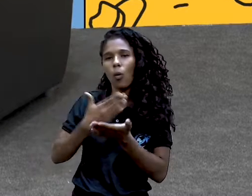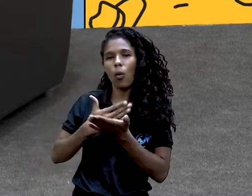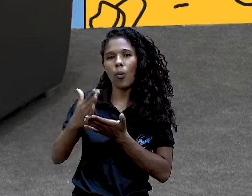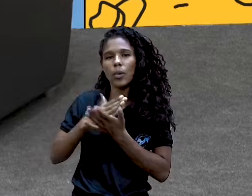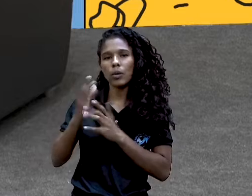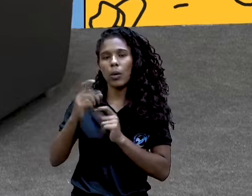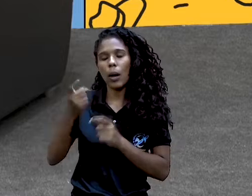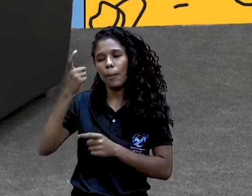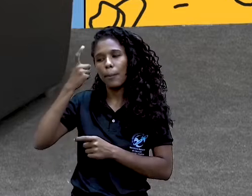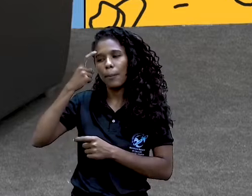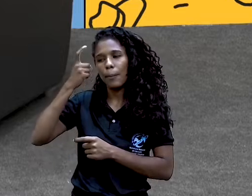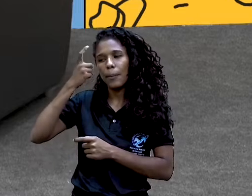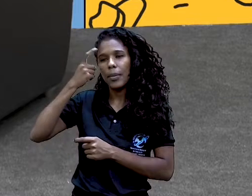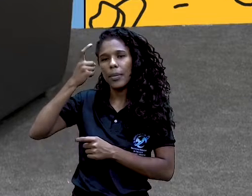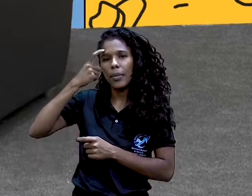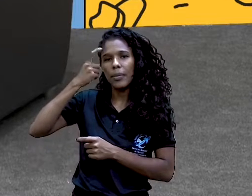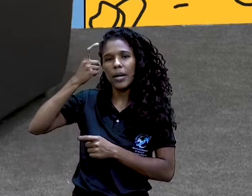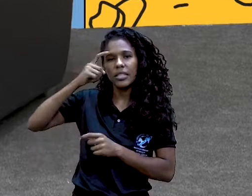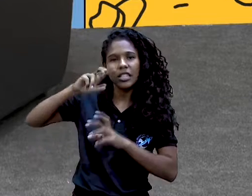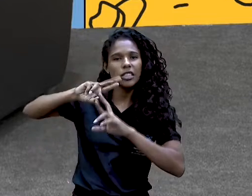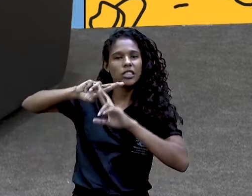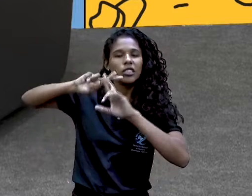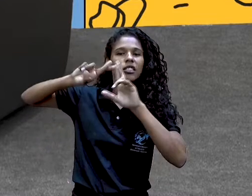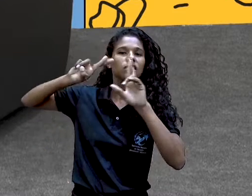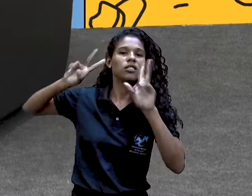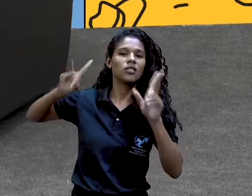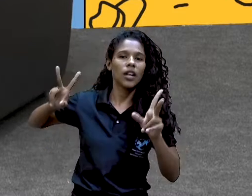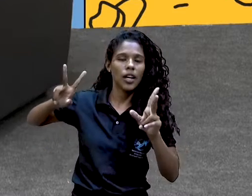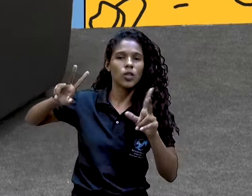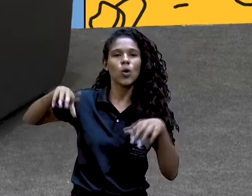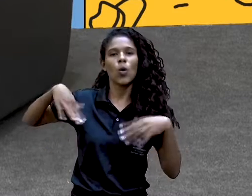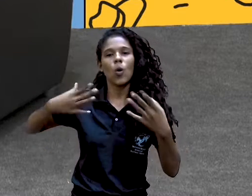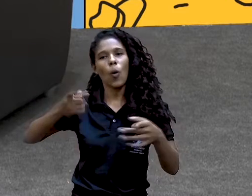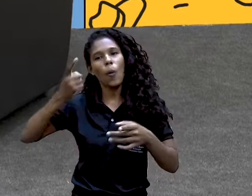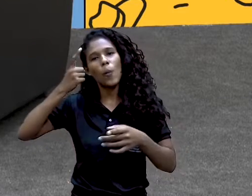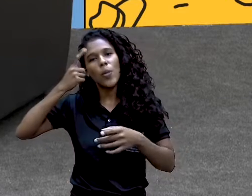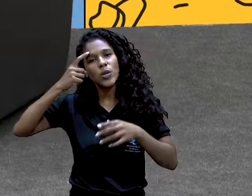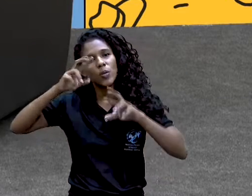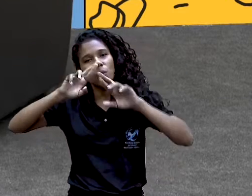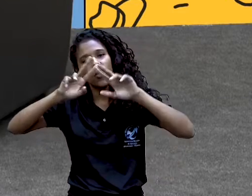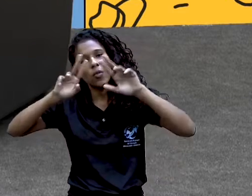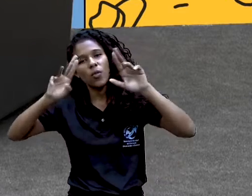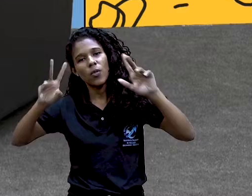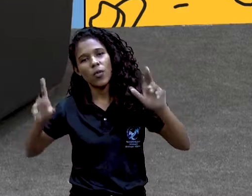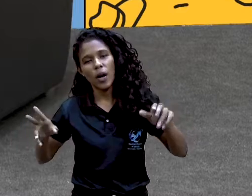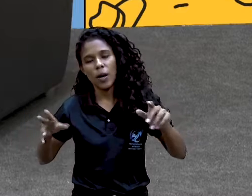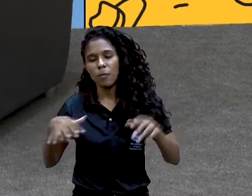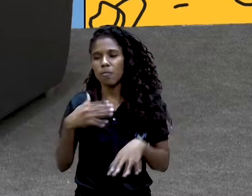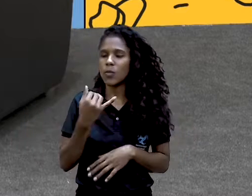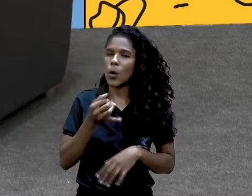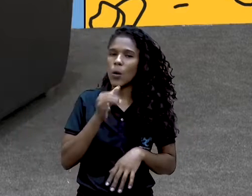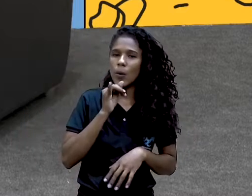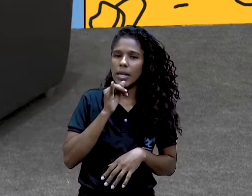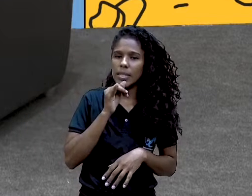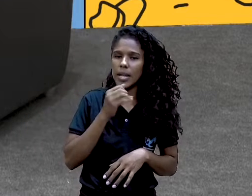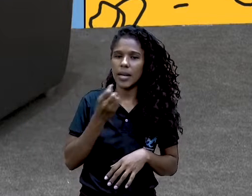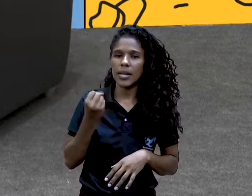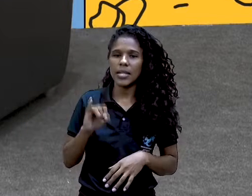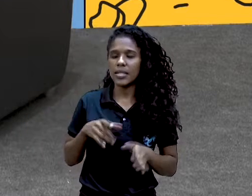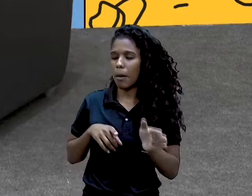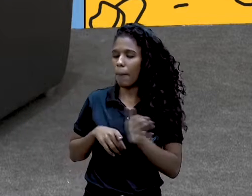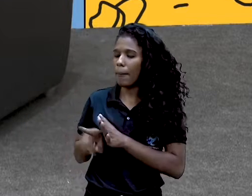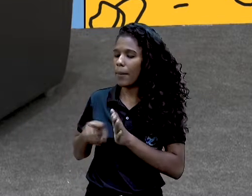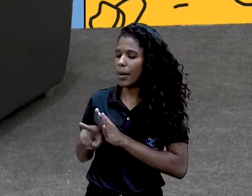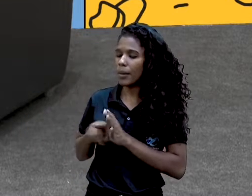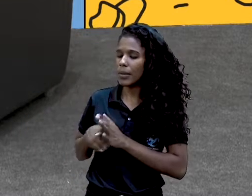contexto comum. Sabe quando você propõe para uma criança assim, se ela tivesse superpoder, que poder que essa criança poderia essa ter? É difícil, muita gente